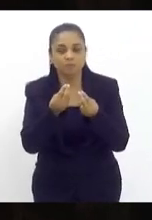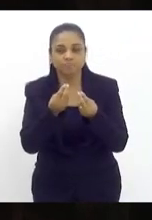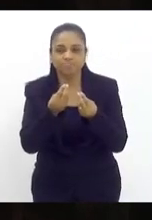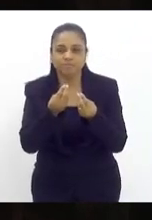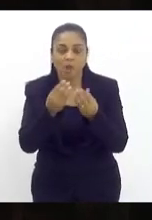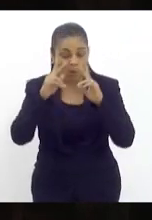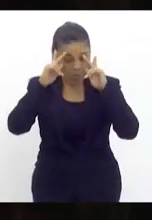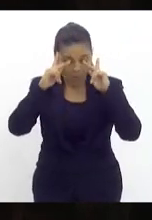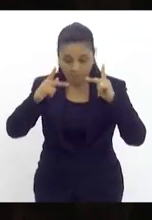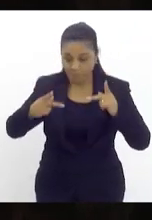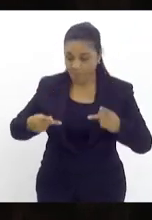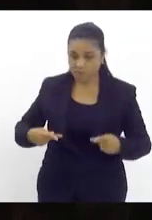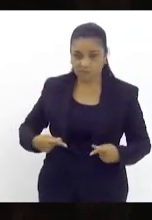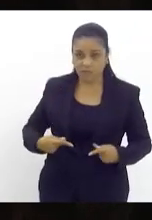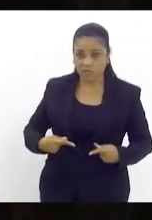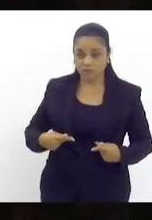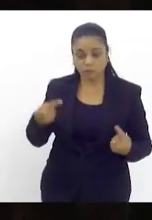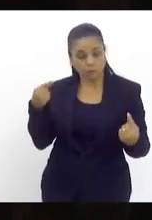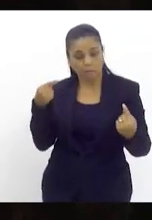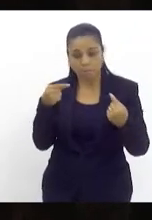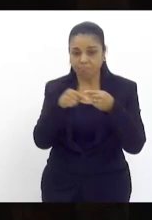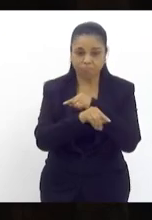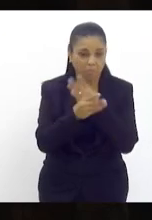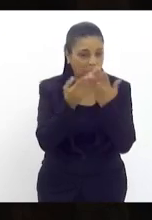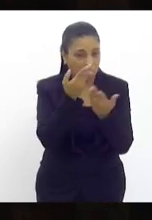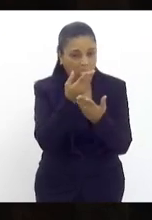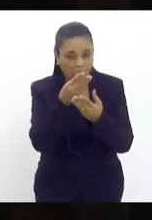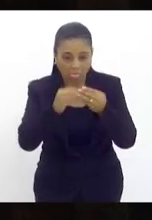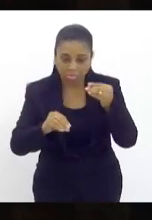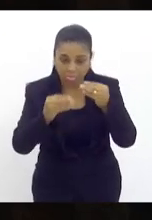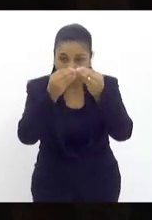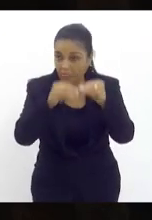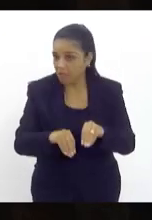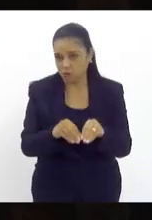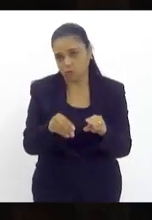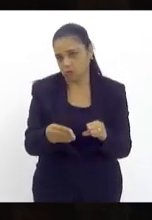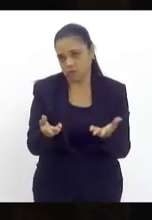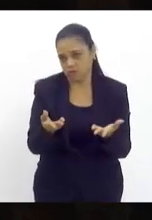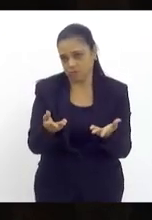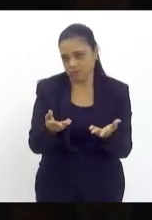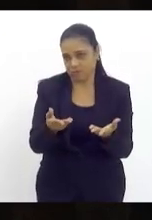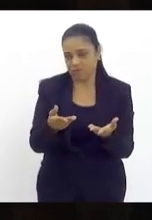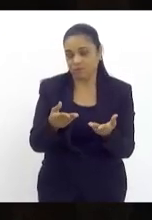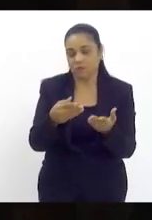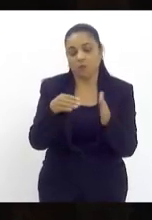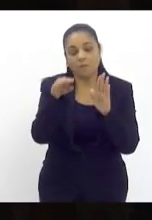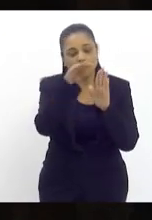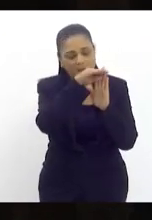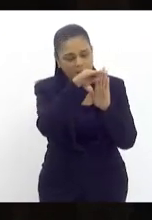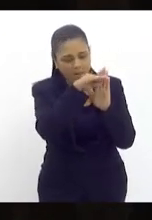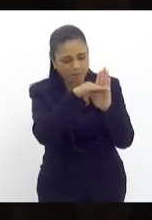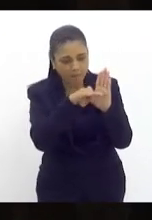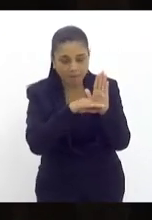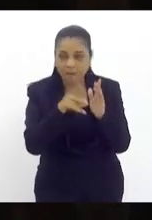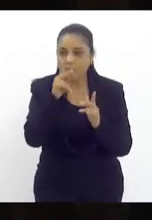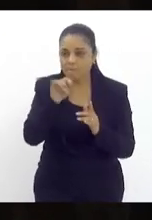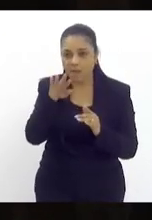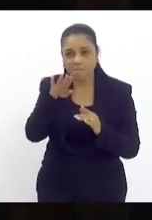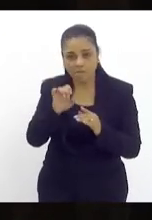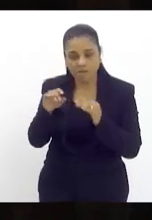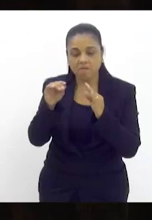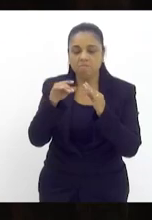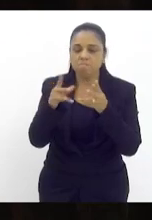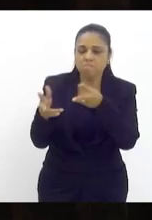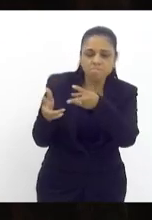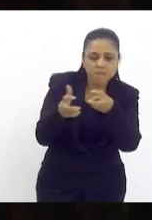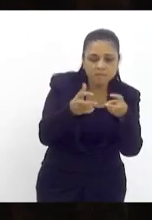humanidade através da tecnologia? Então, nós fizemos toda essa programação para que os pais percebessem a fragmentação